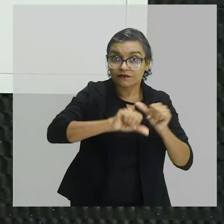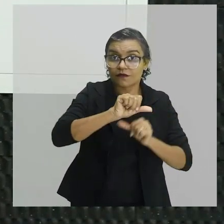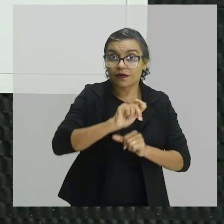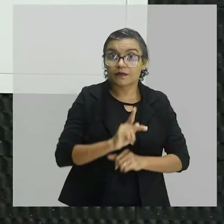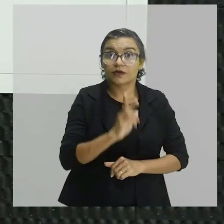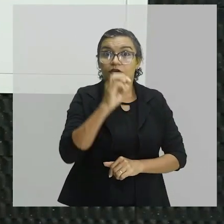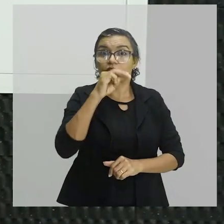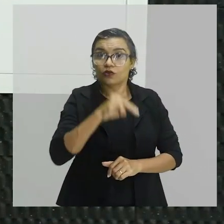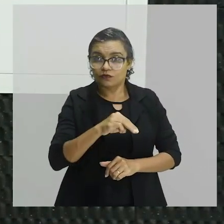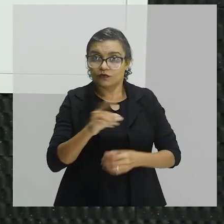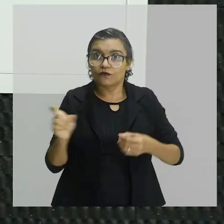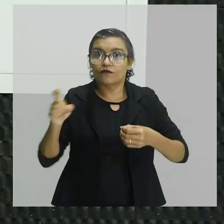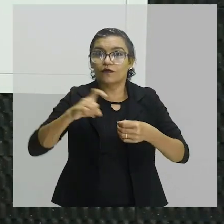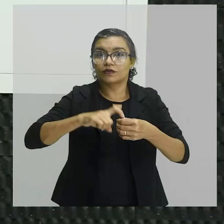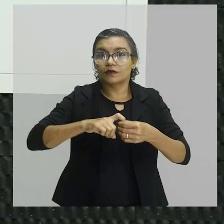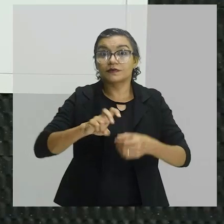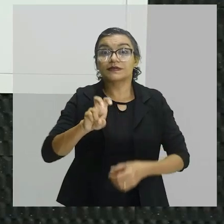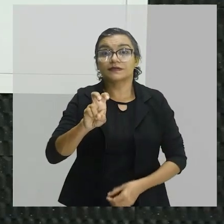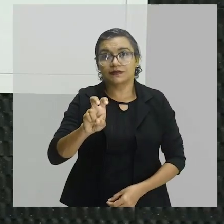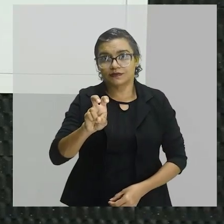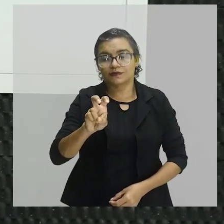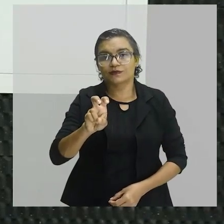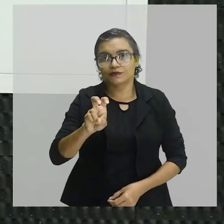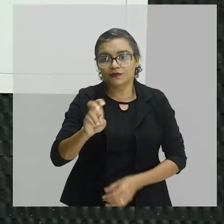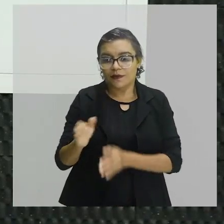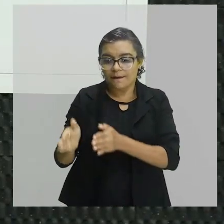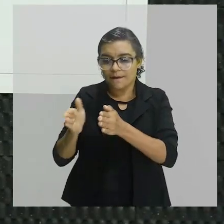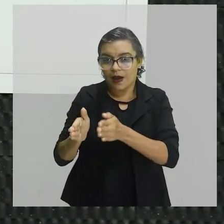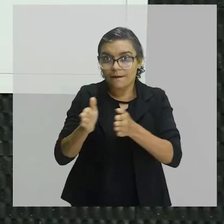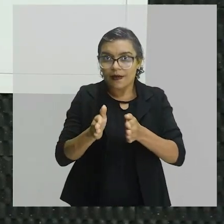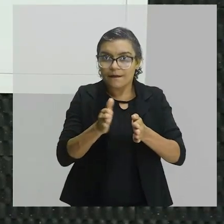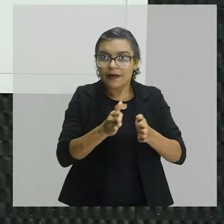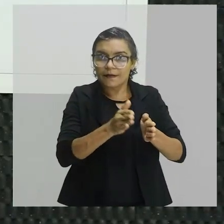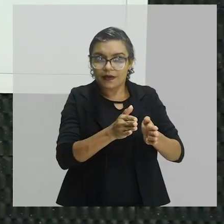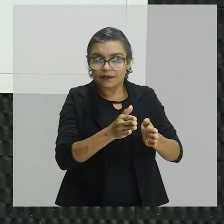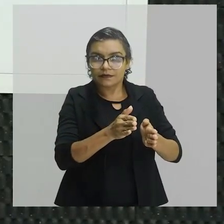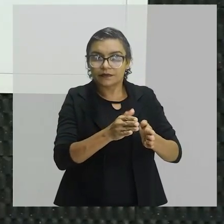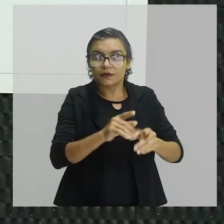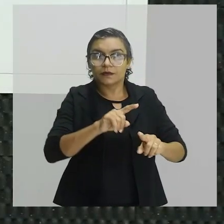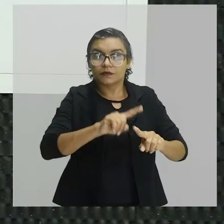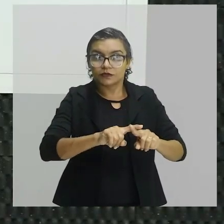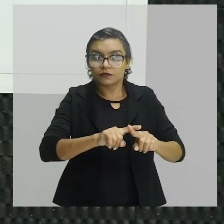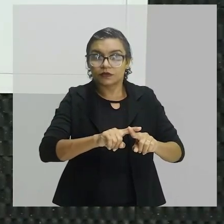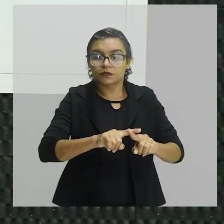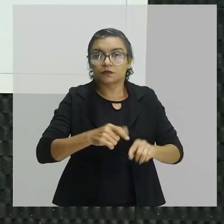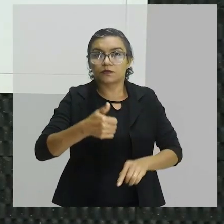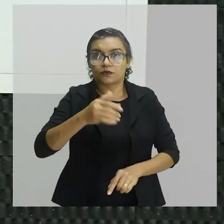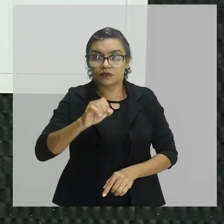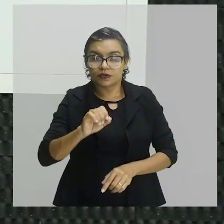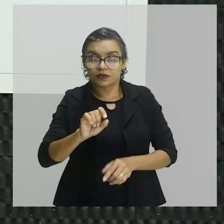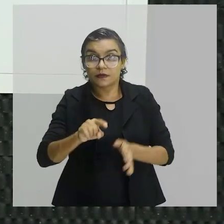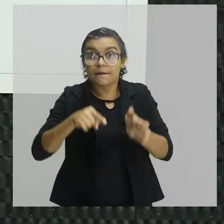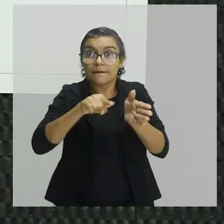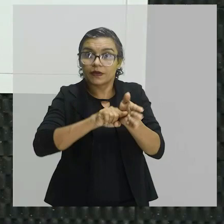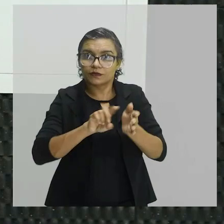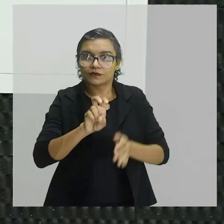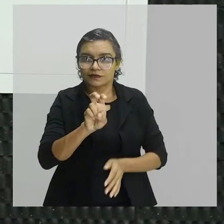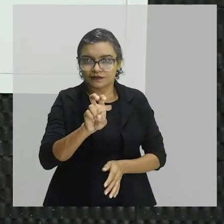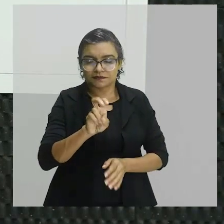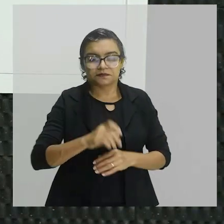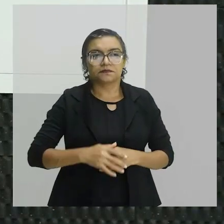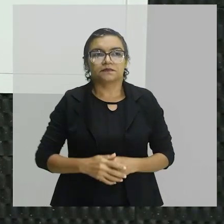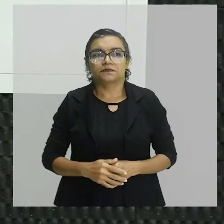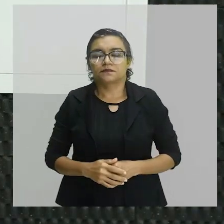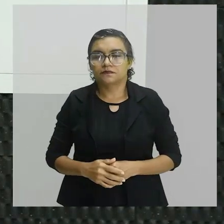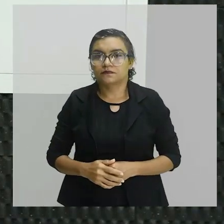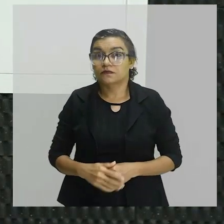ó, 1, 2, 3, 4, 5 casas. Então eu multiplico por 10 elevado a menos 5, tá ok? No